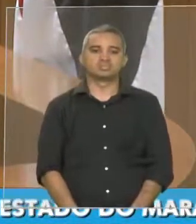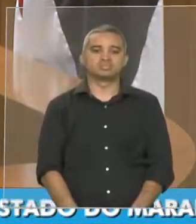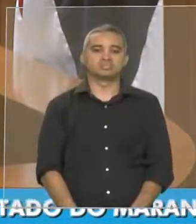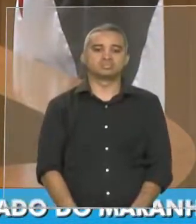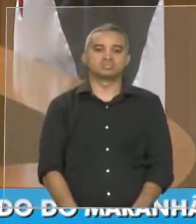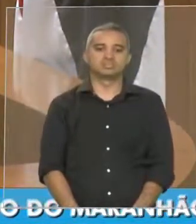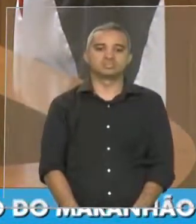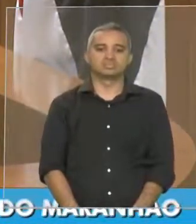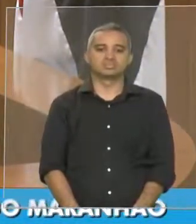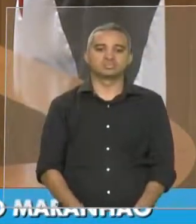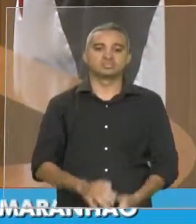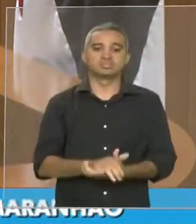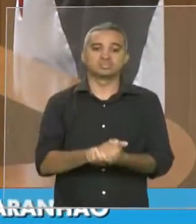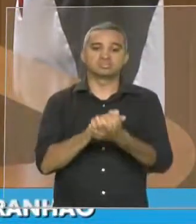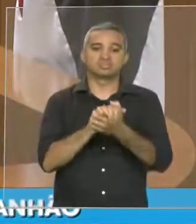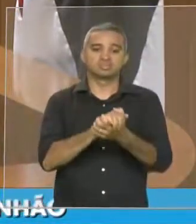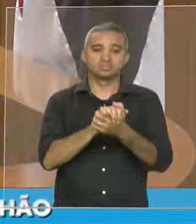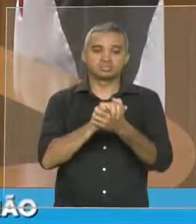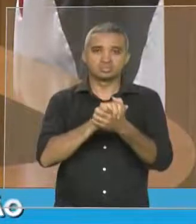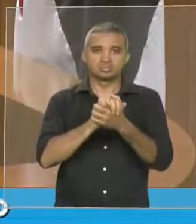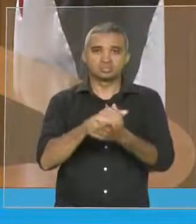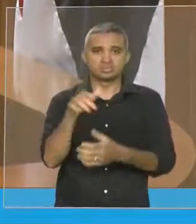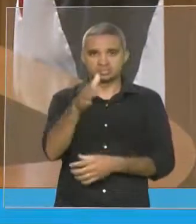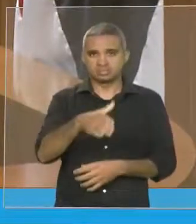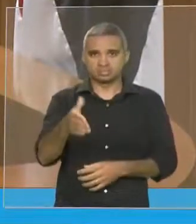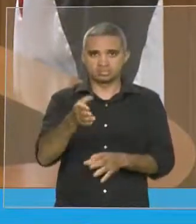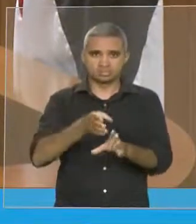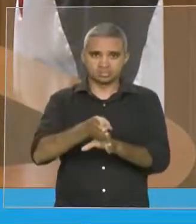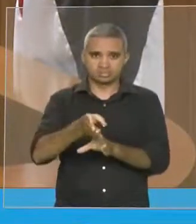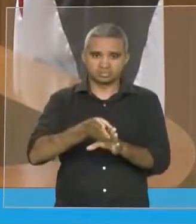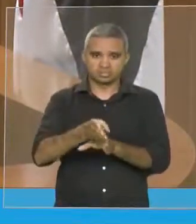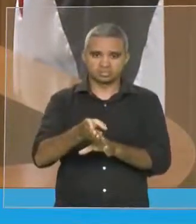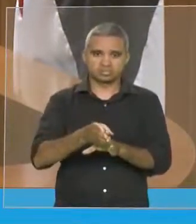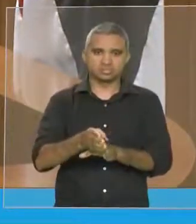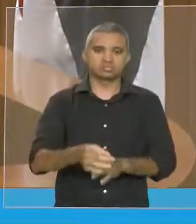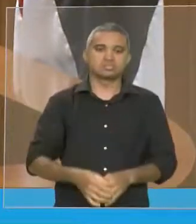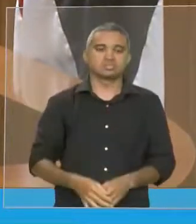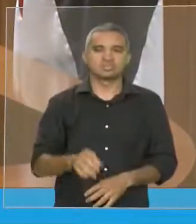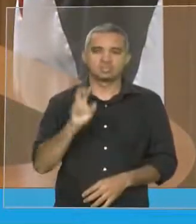Eu cumprimento os conselheiros aqui presentes, estou vendo o